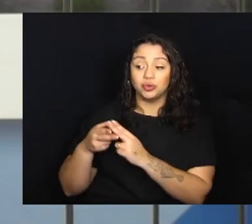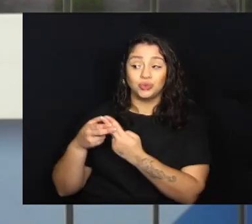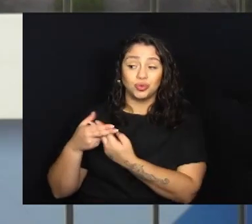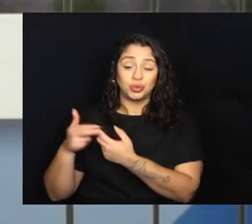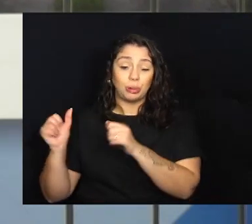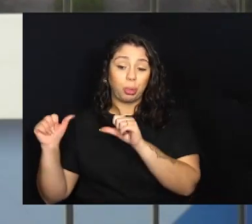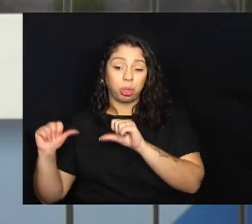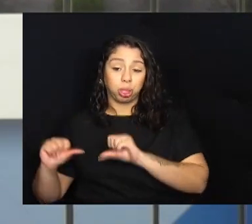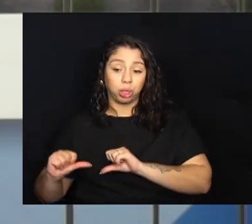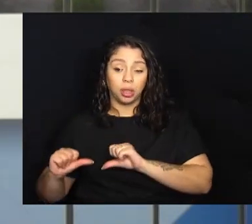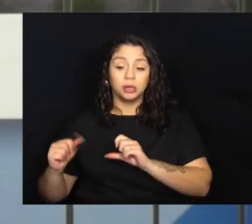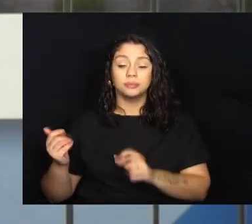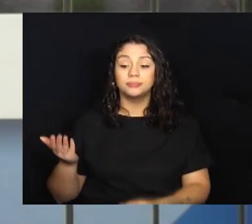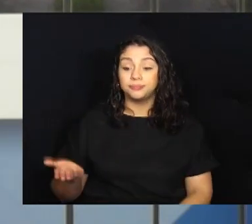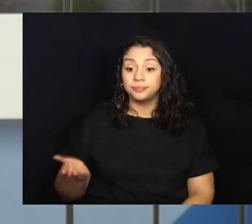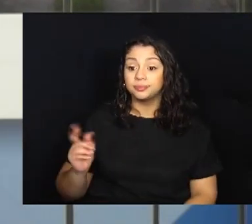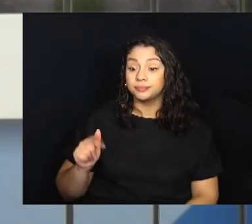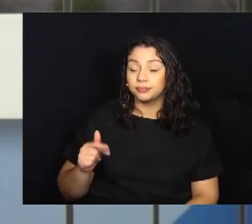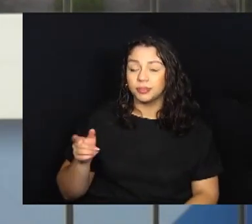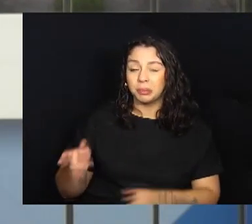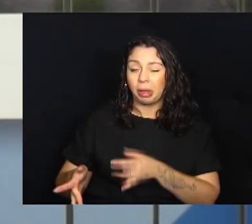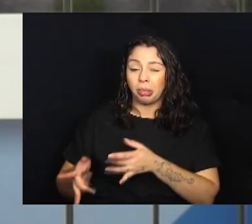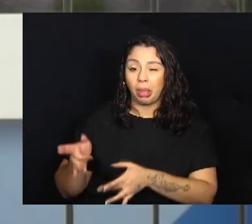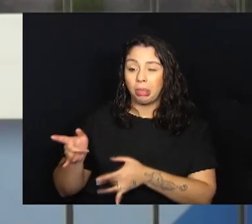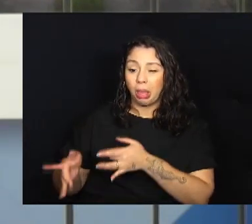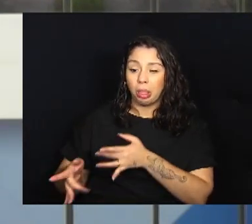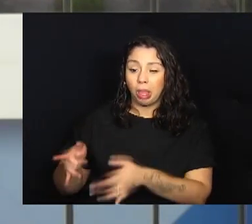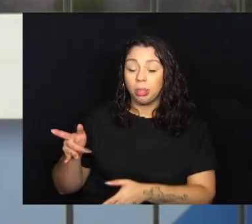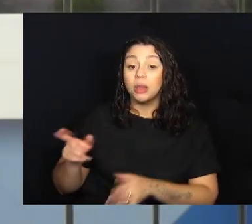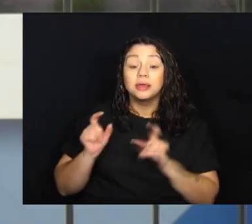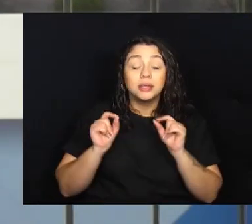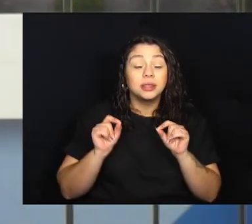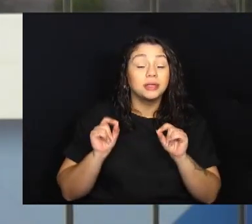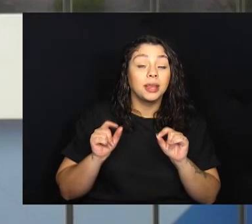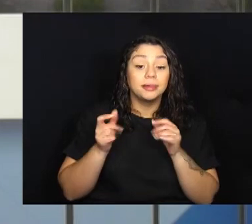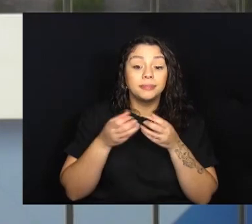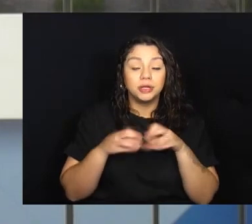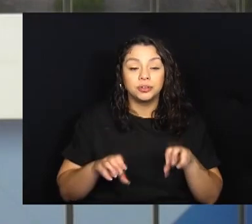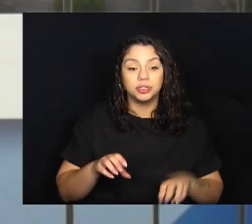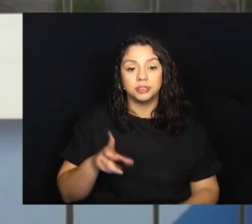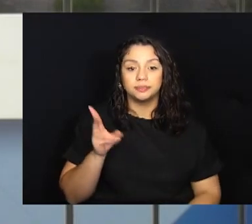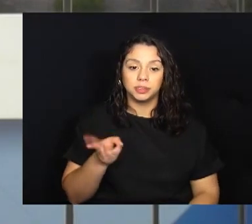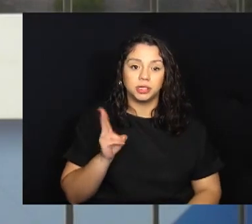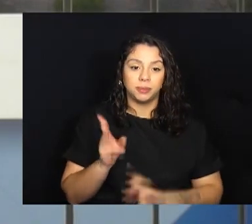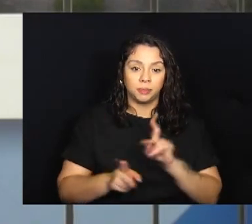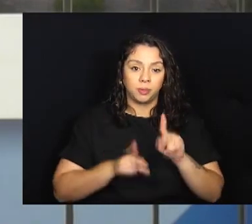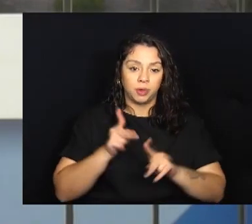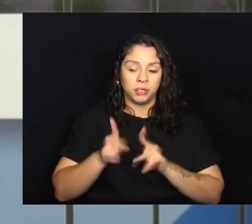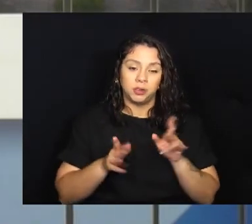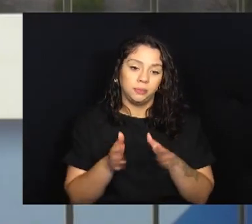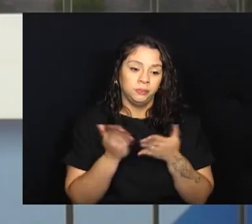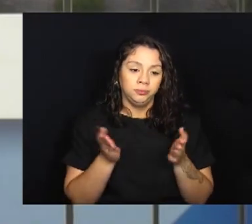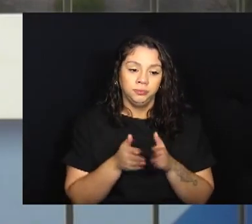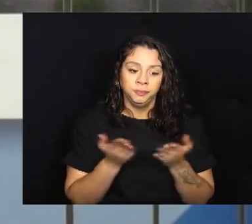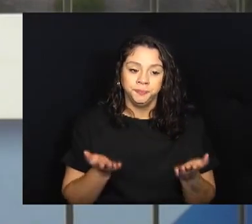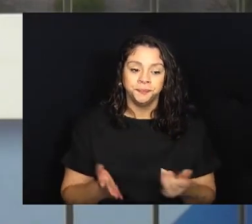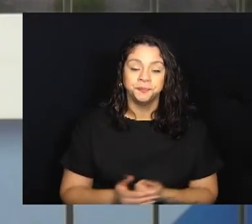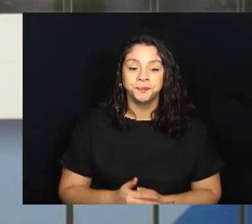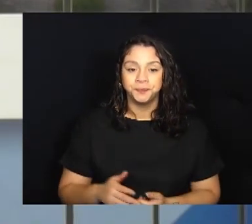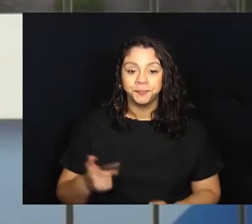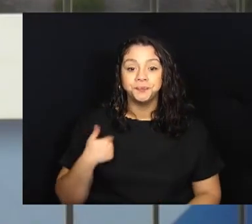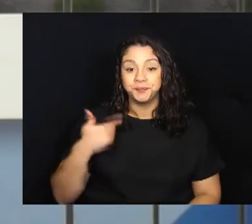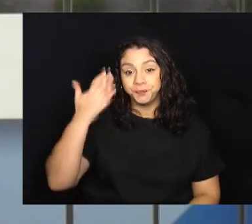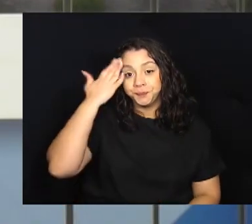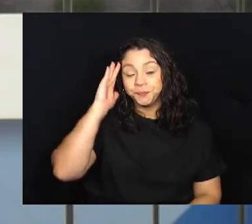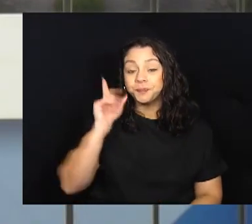né? Vai sendo sucateado. Quem acaba se perdendo é sempre a população mais pobre, né? Então, eu entendo que a